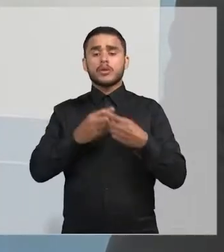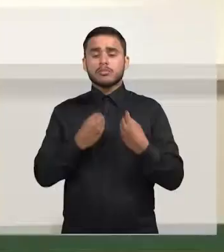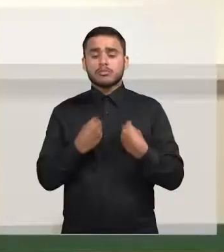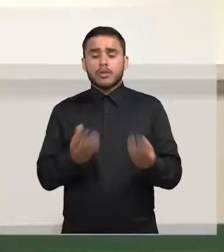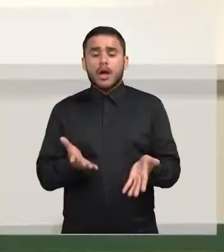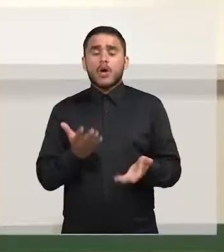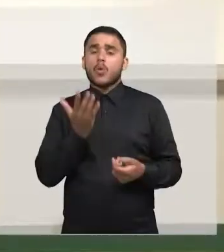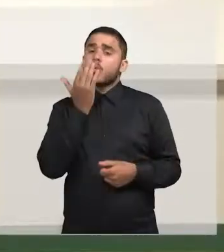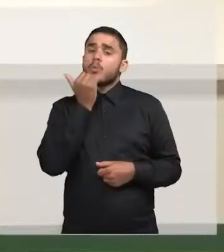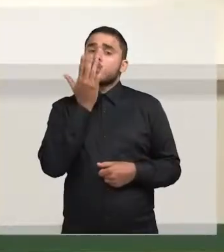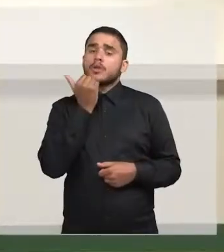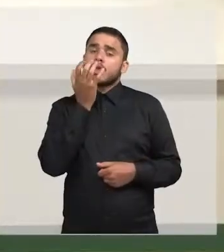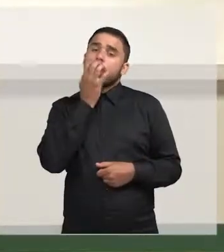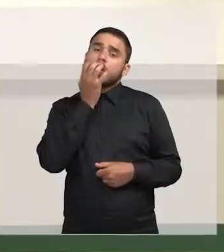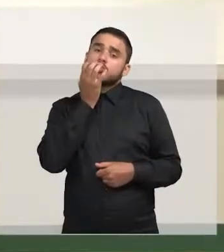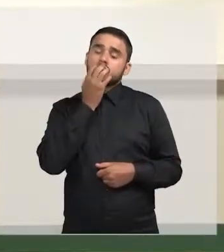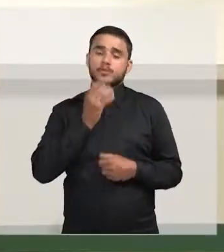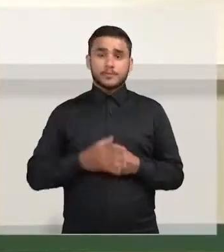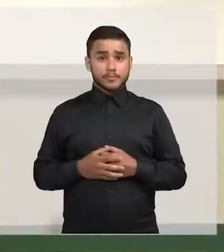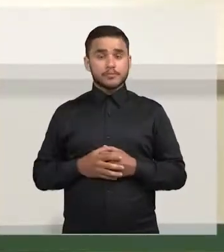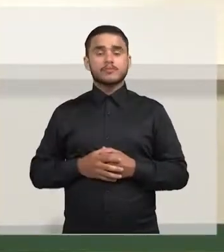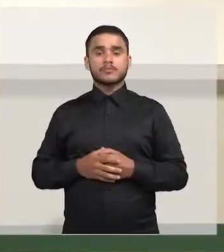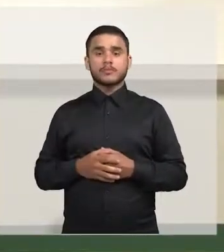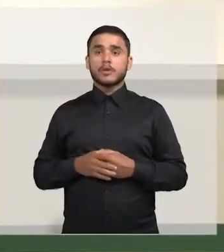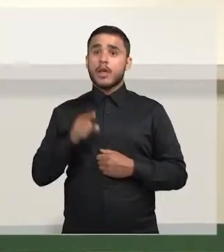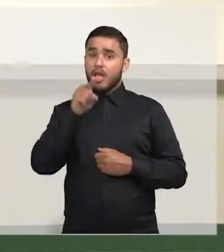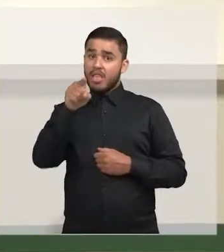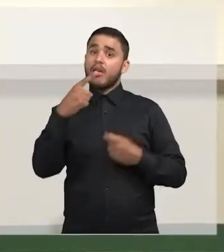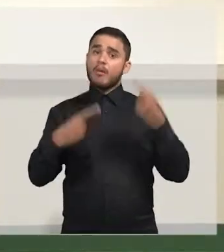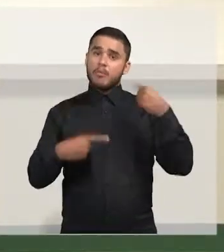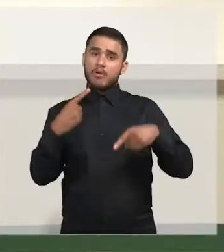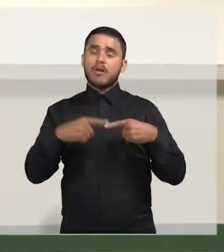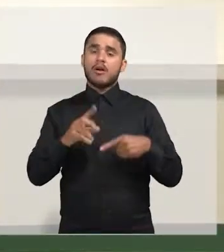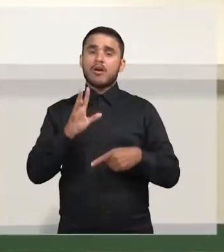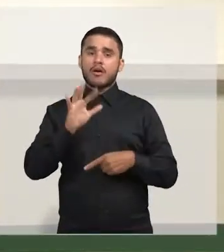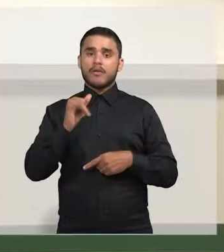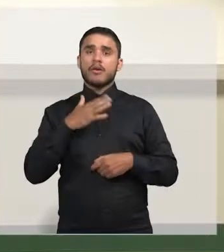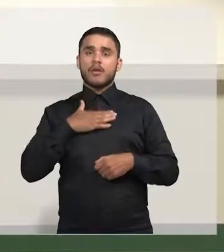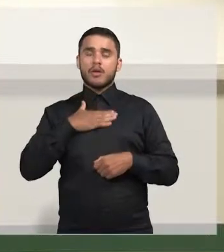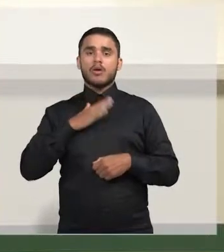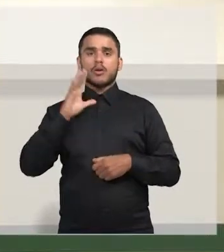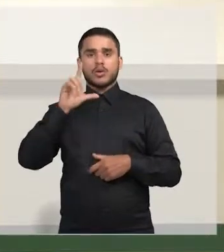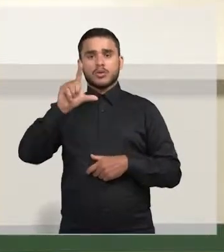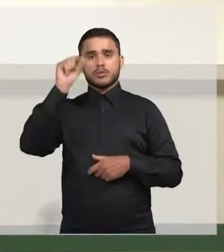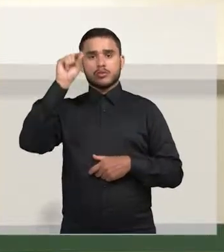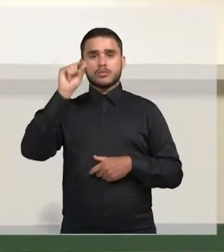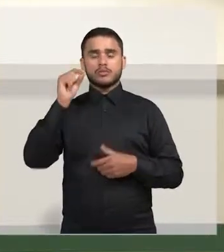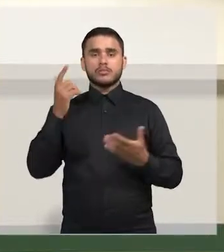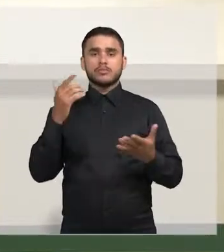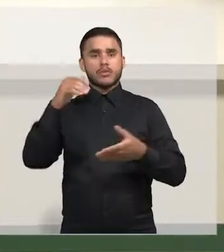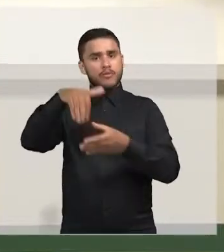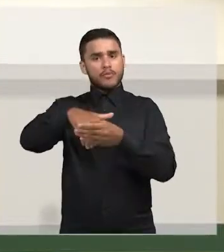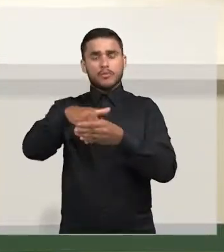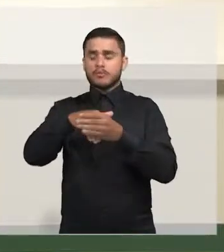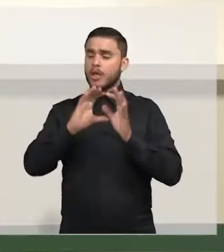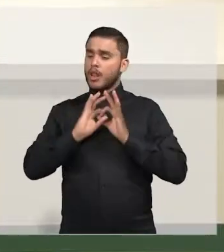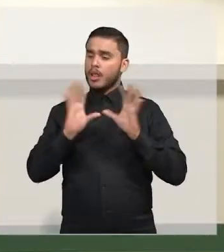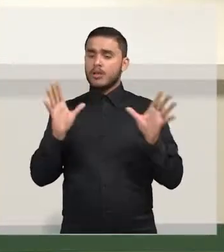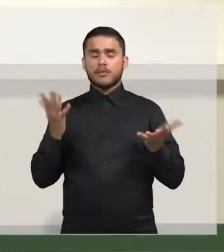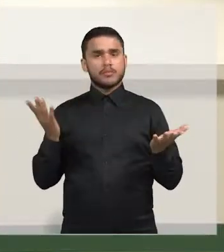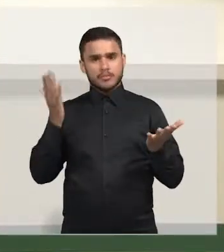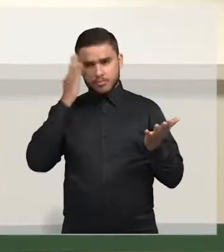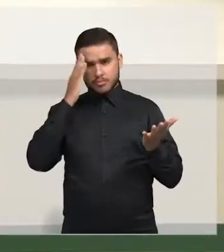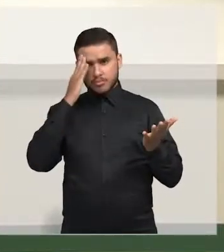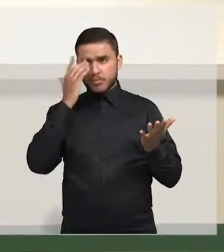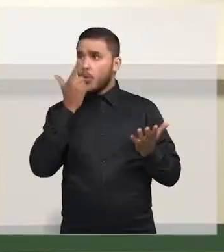eles... esse político gosta de cachorro, que a quantidade de cachorro vai ser meu candidato, é o voto de graça, é o voto livre, desimpedido de